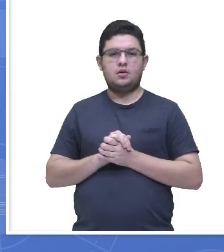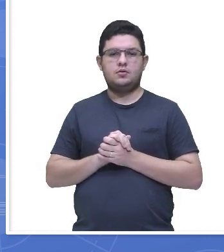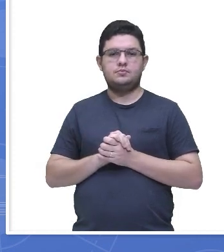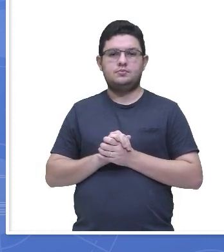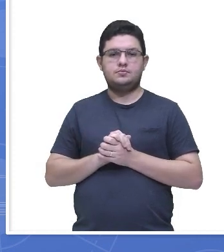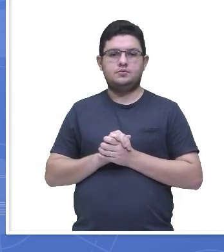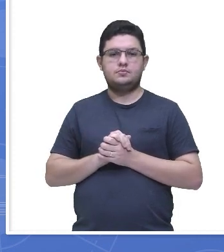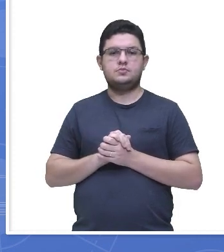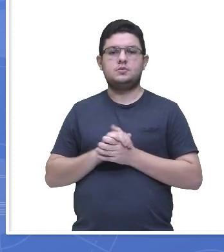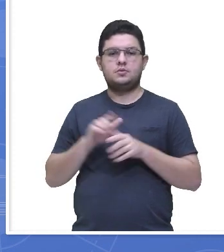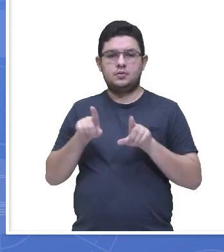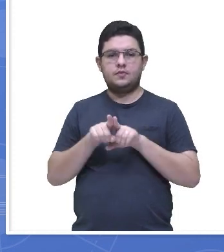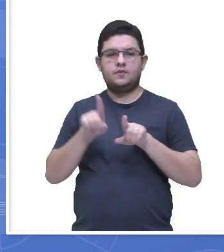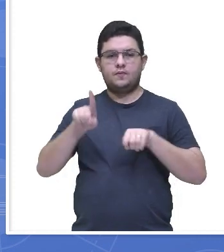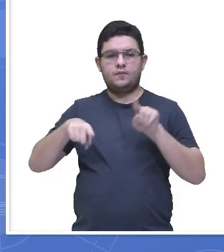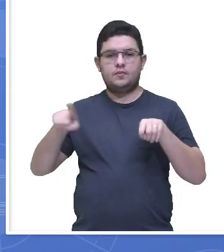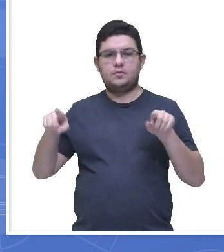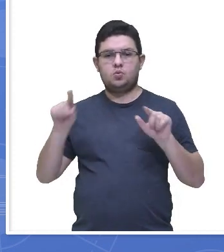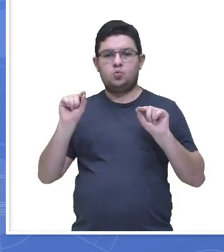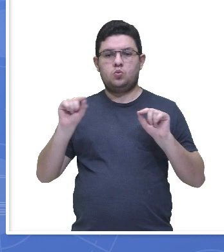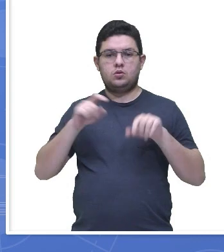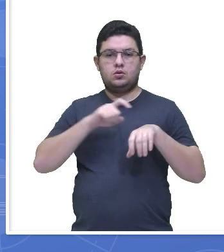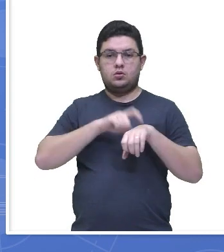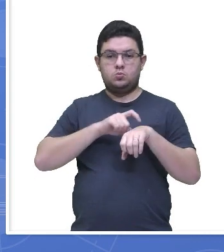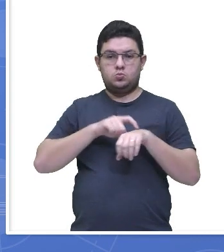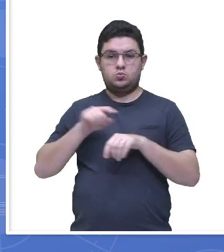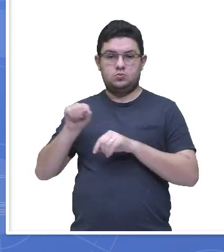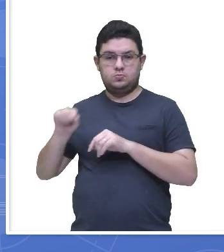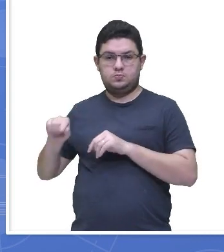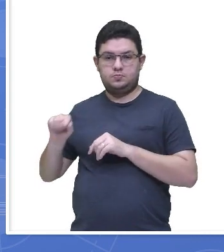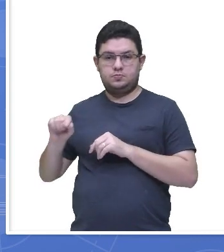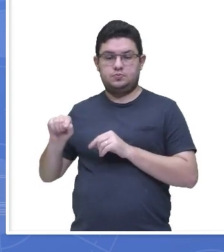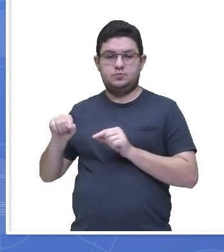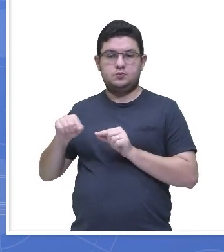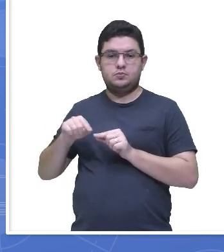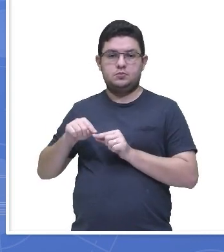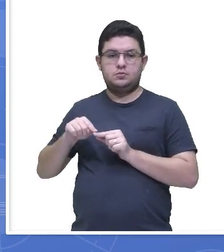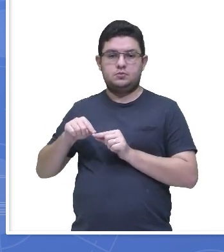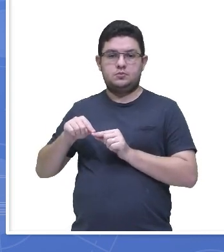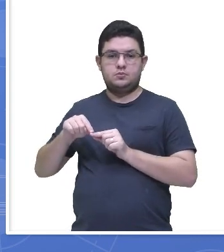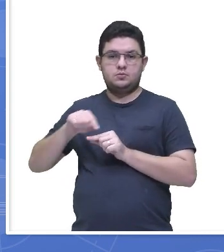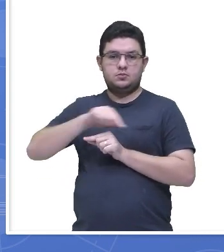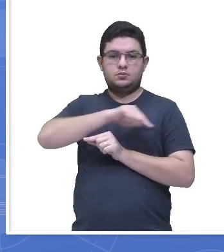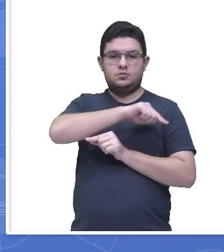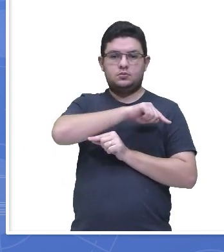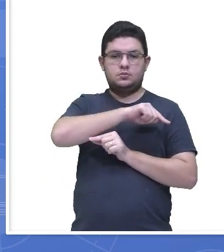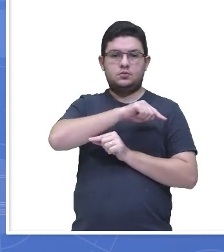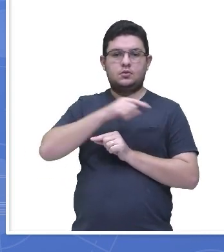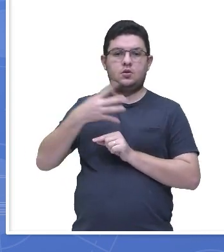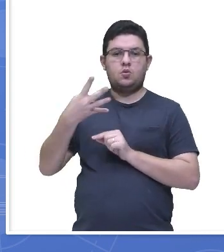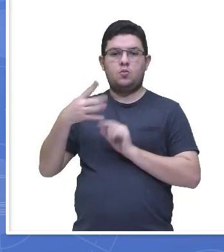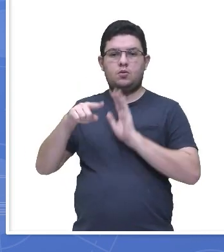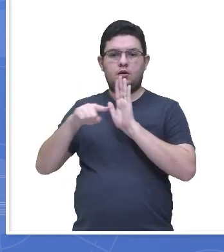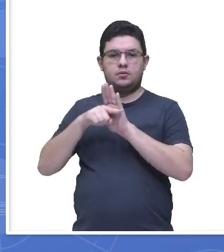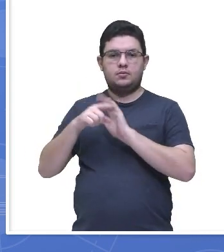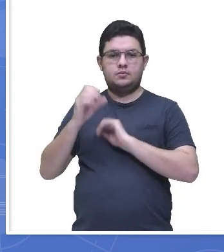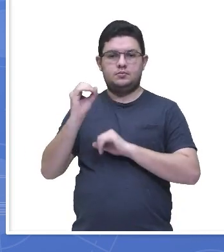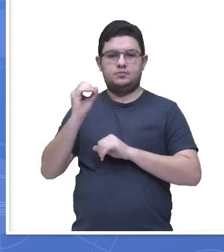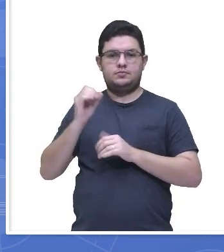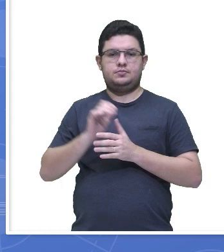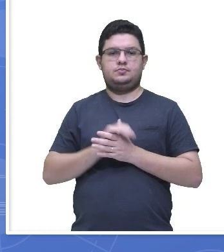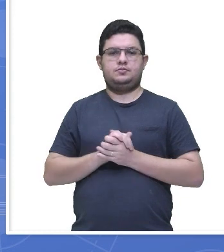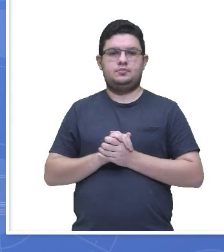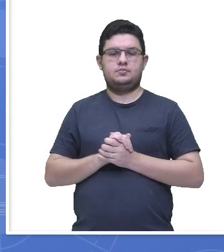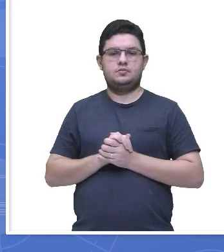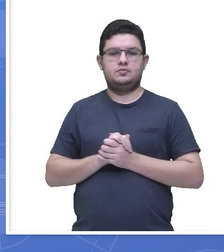4 menos 0. Então, nós vamos ter aqui como resultado para a velocidade,